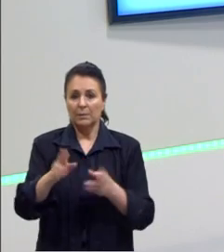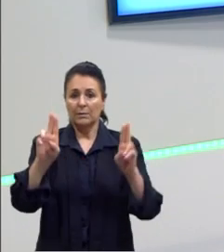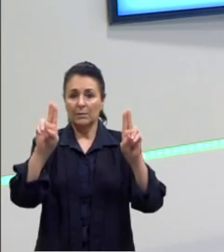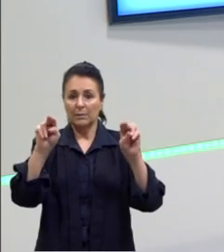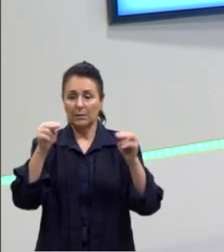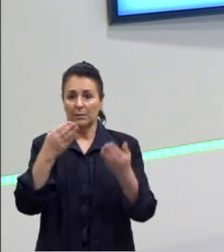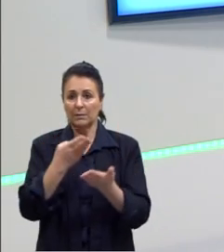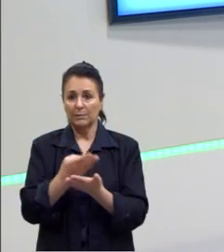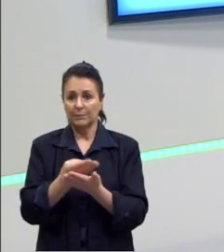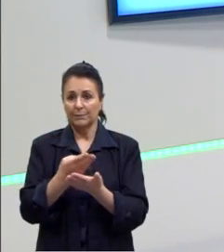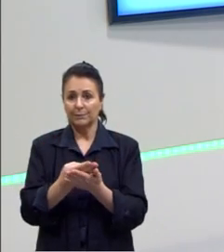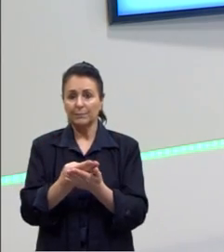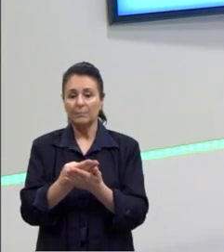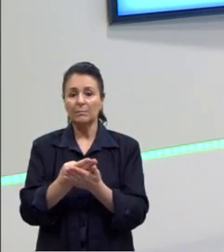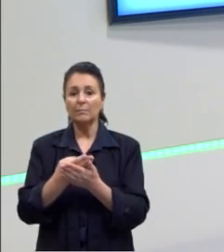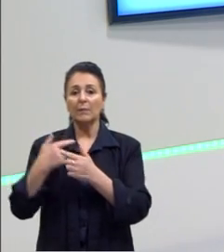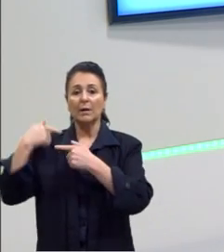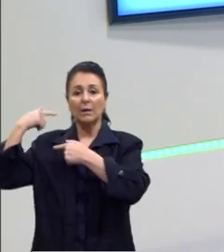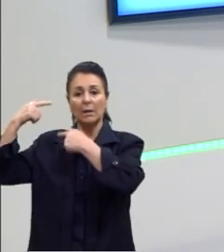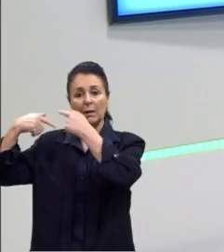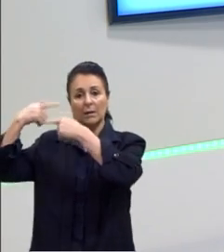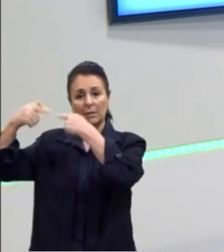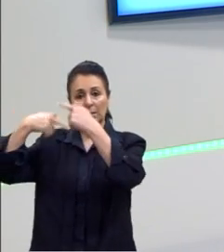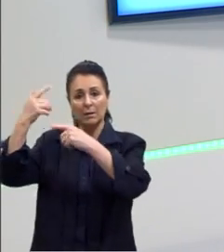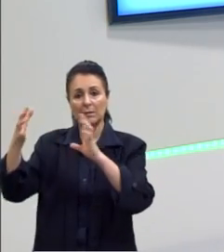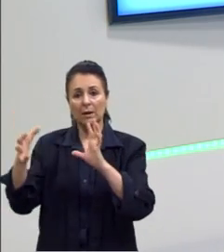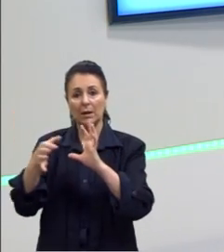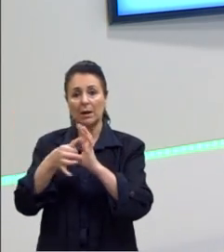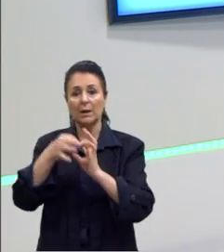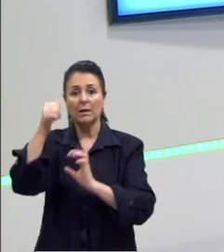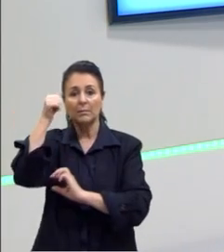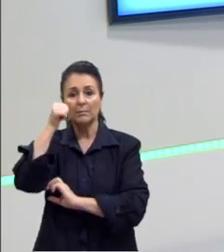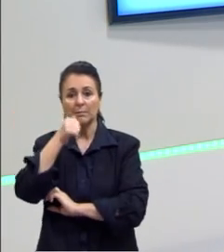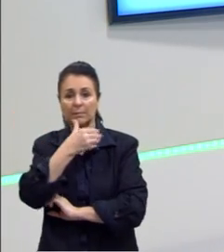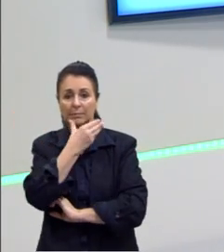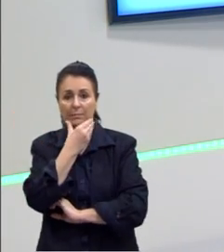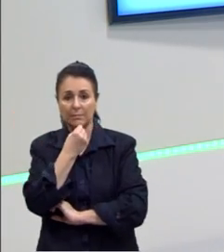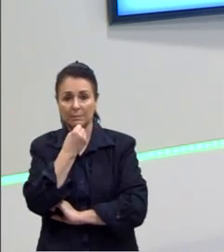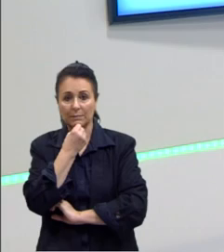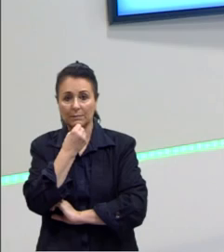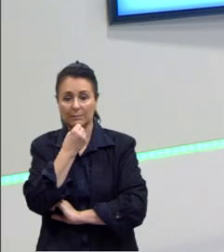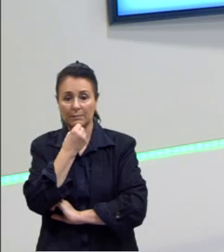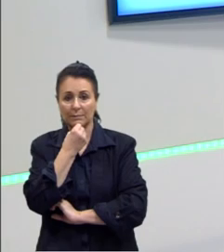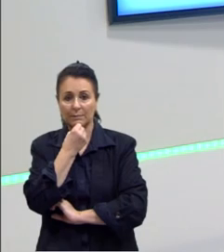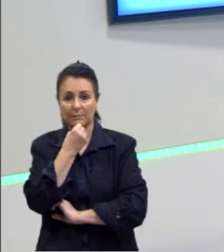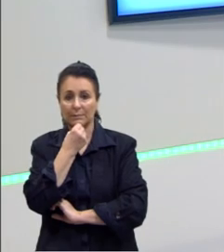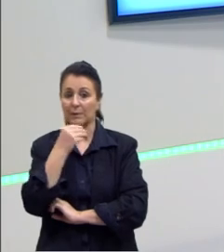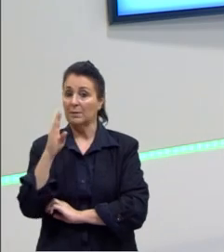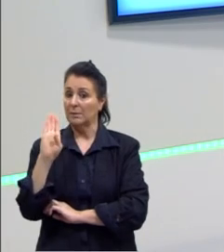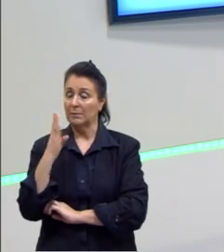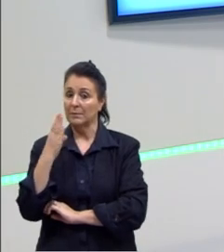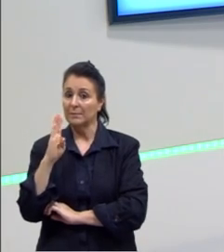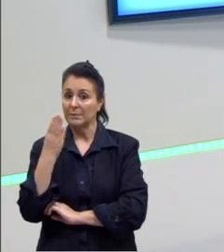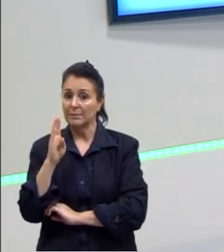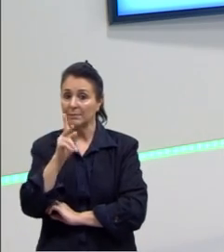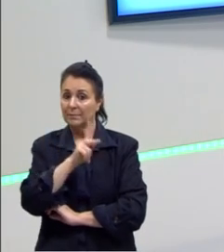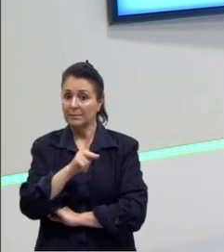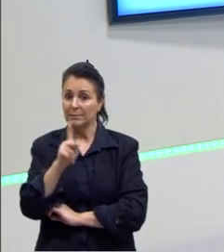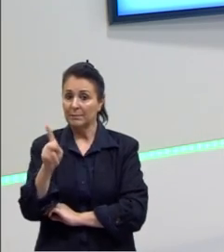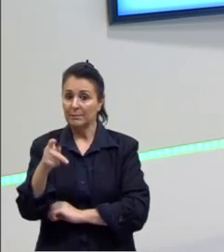tema da aula que a herança ligada ao sexo a esse site que a gente falou aí ao biológico